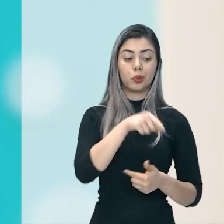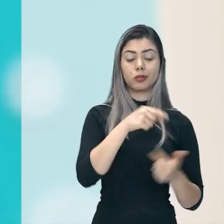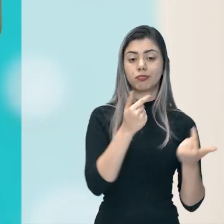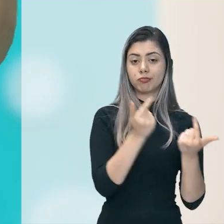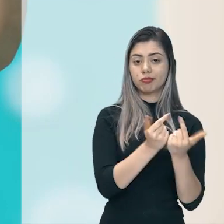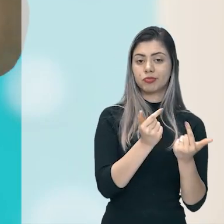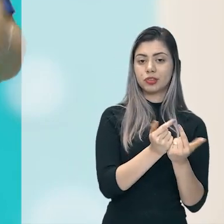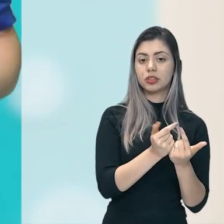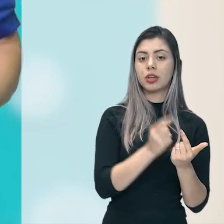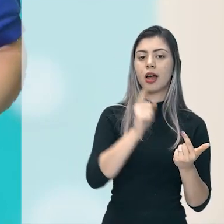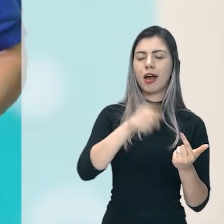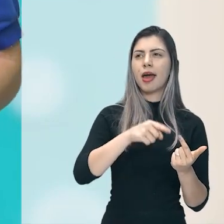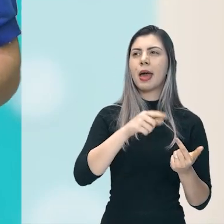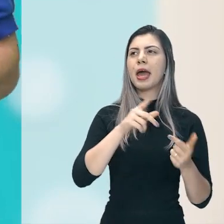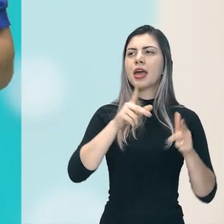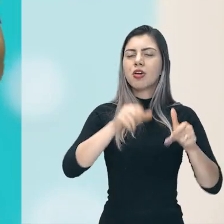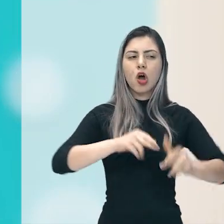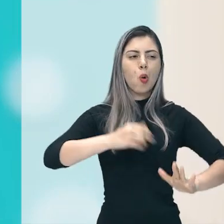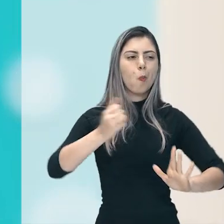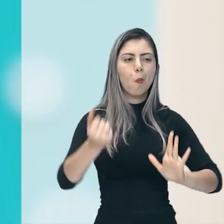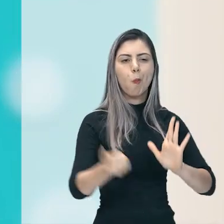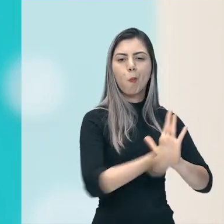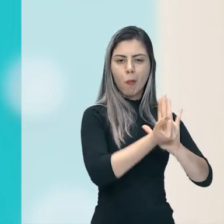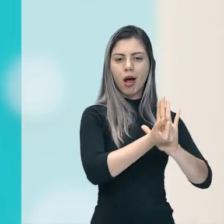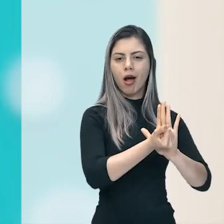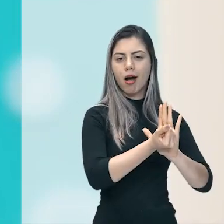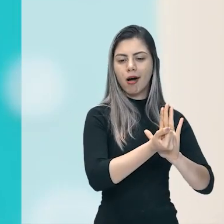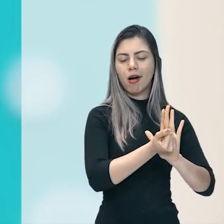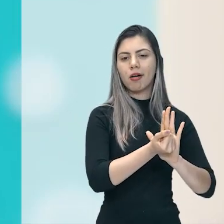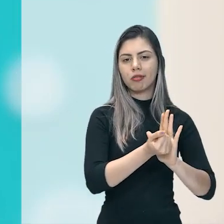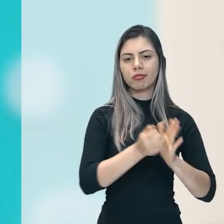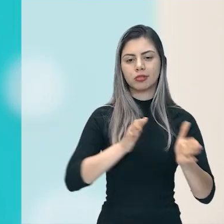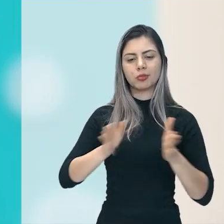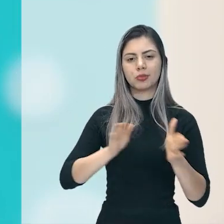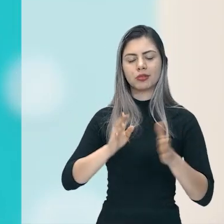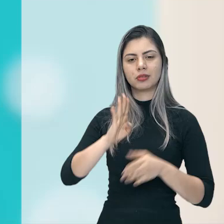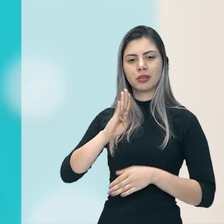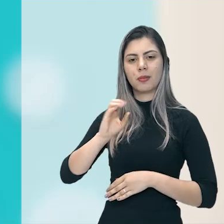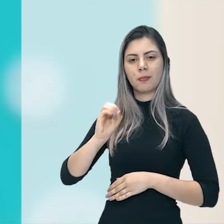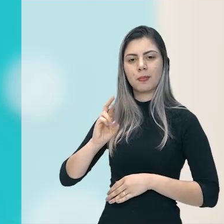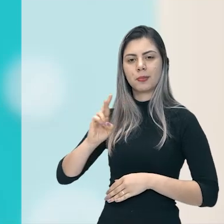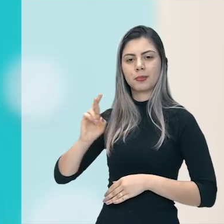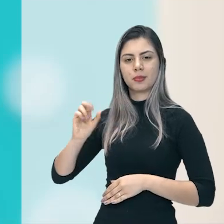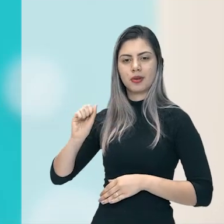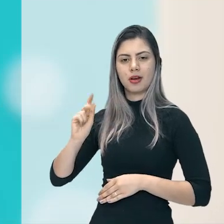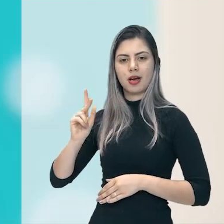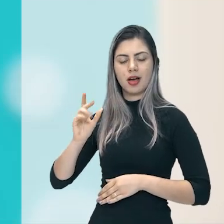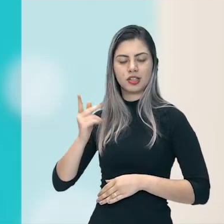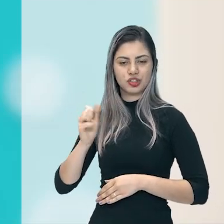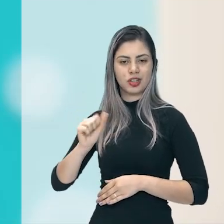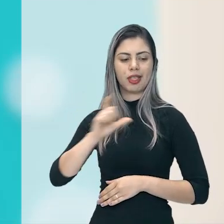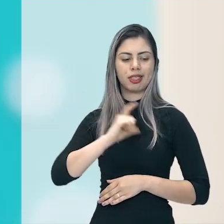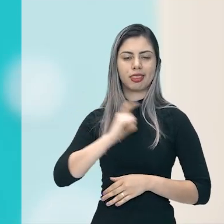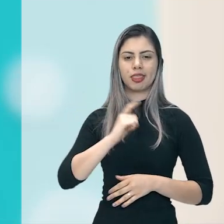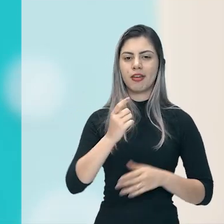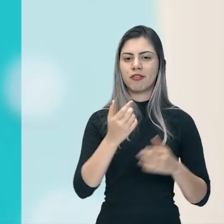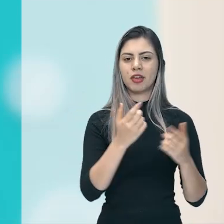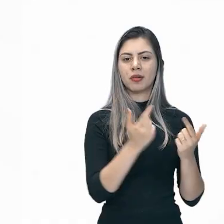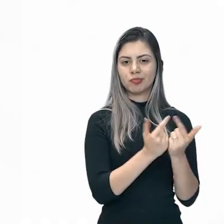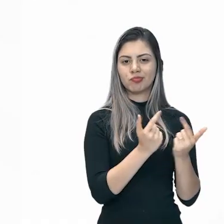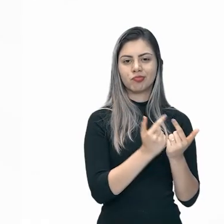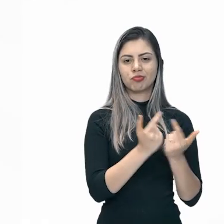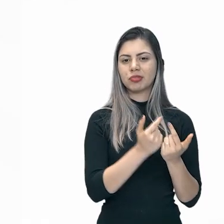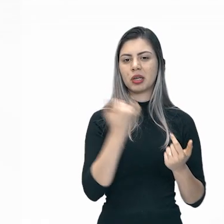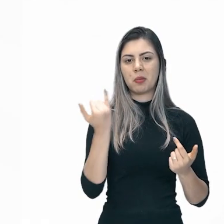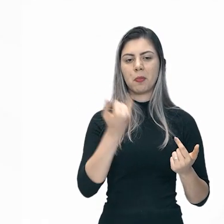esse, vamos dizer, esse marco, desse ciclo da borracha que traz esses espetáculos grandiosos aqui para Manaus.